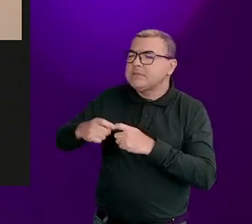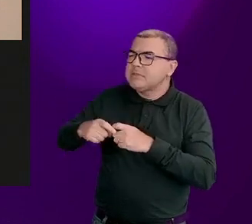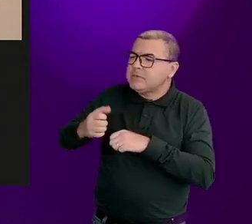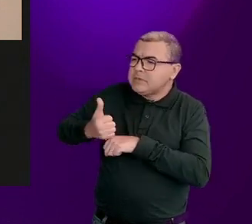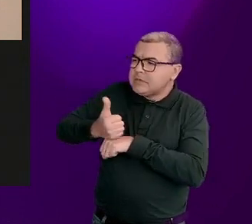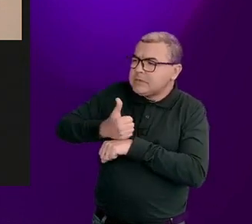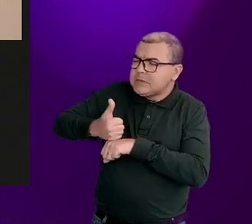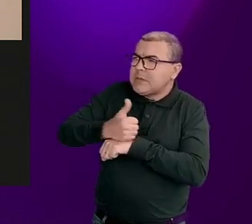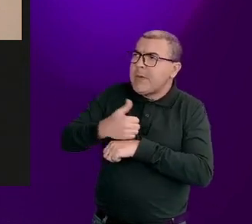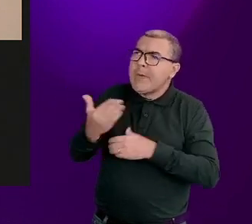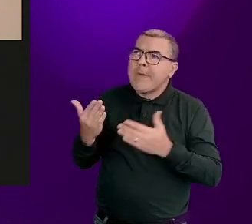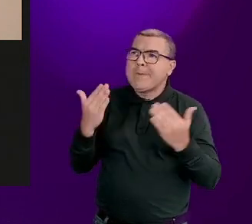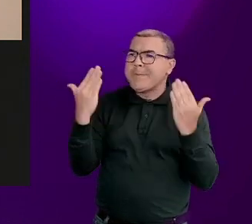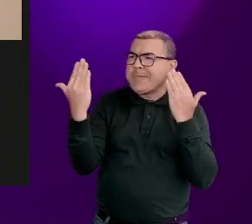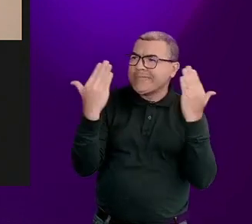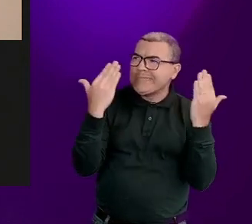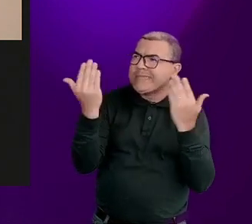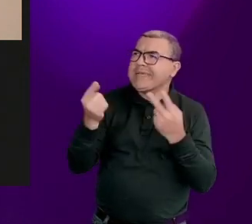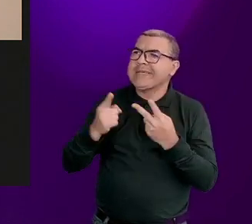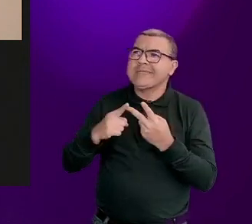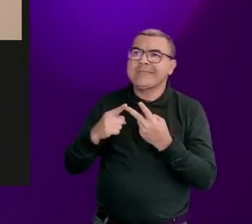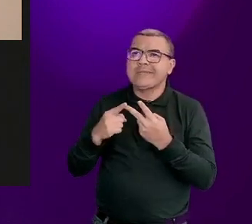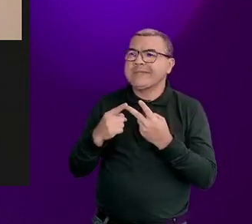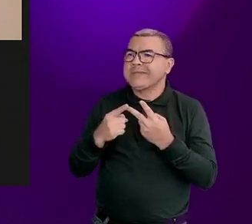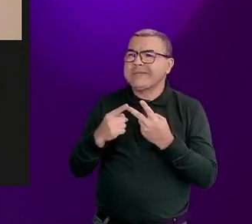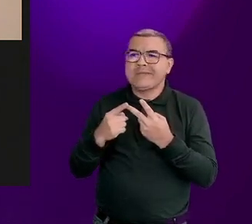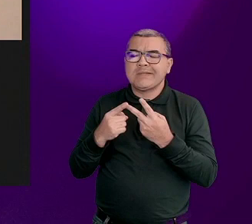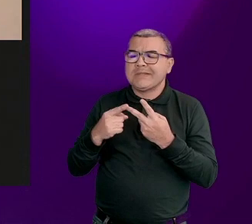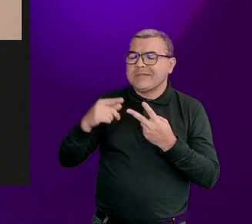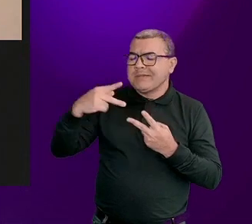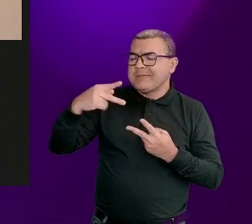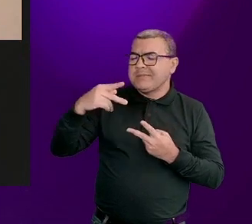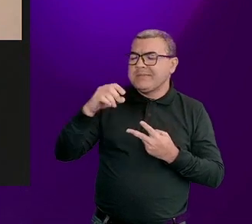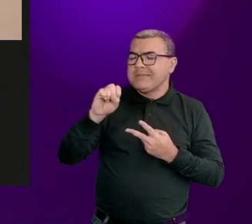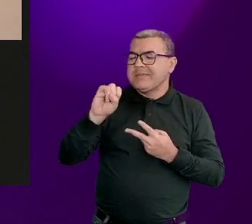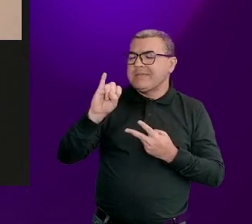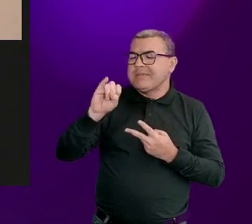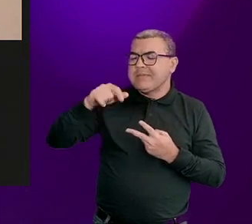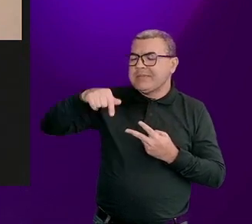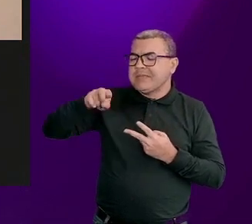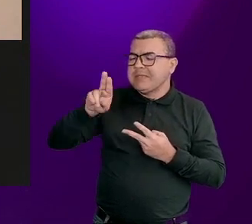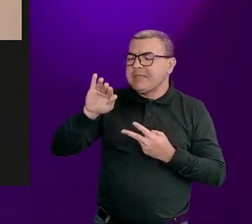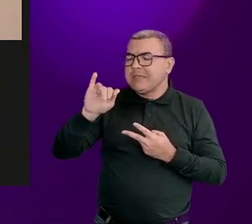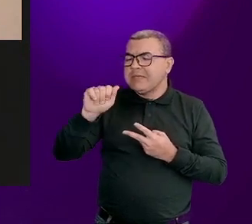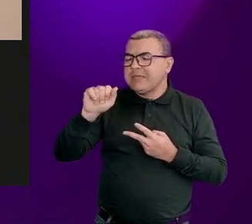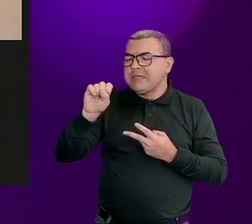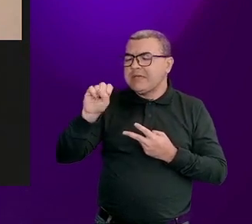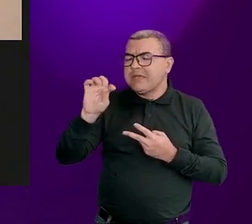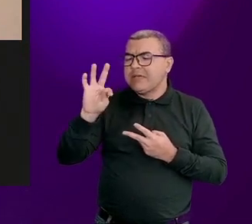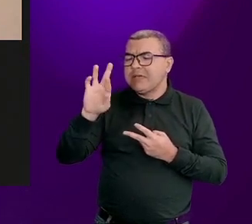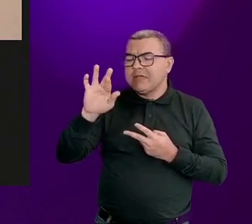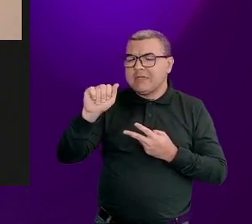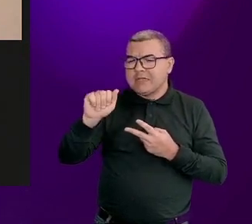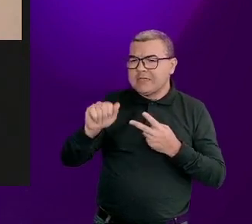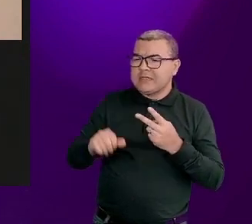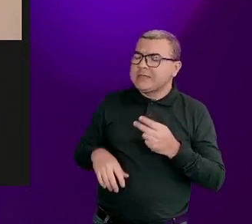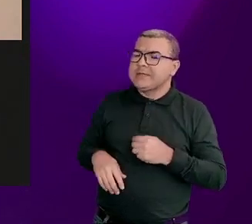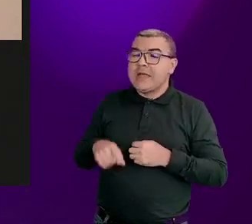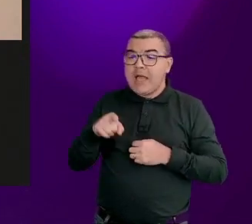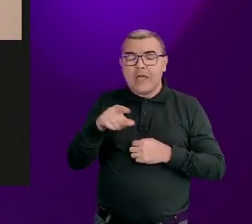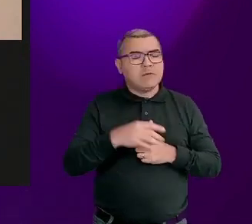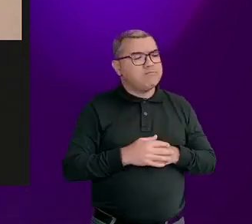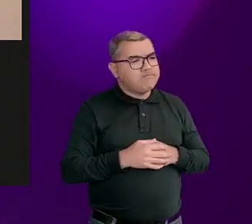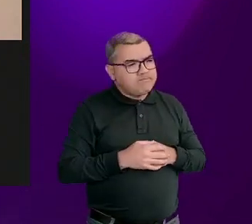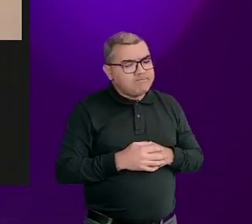profissional possa ser um bom psiquiatra, um bom psicanalista, um bom psicoterapeuta? E eu imediatamente respondi: